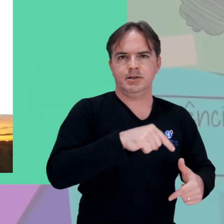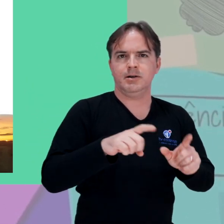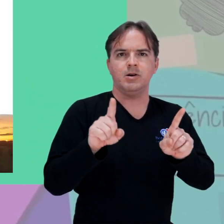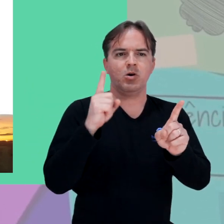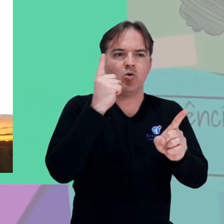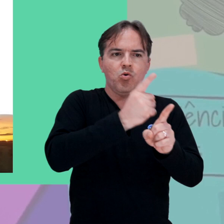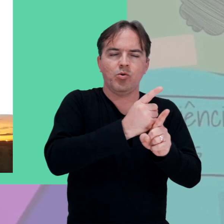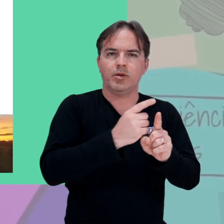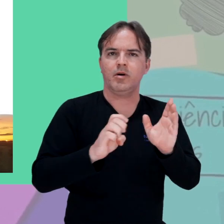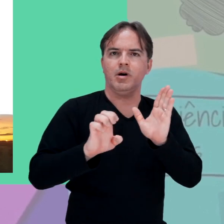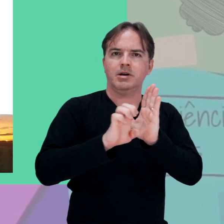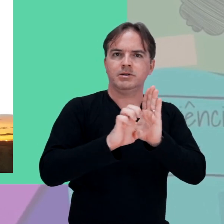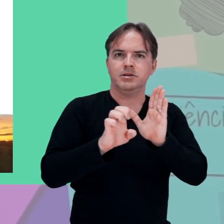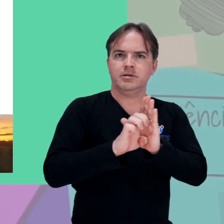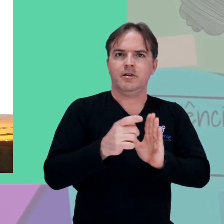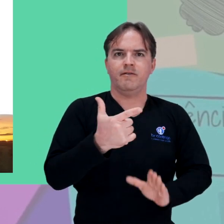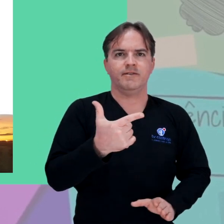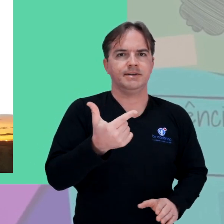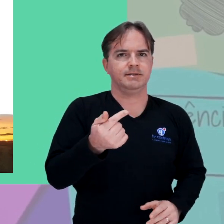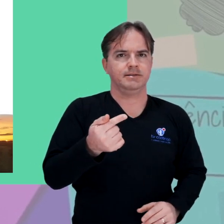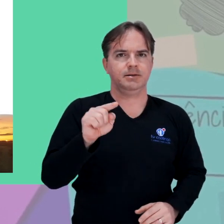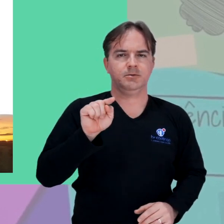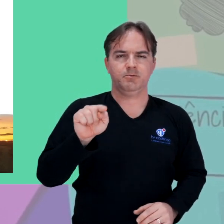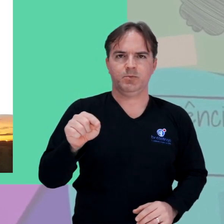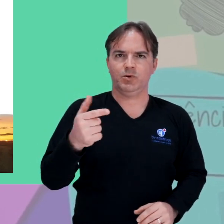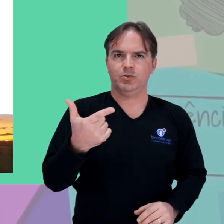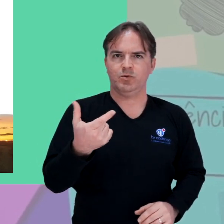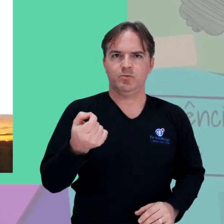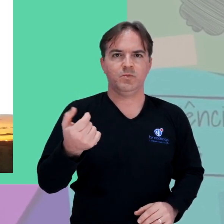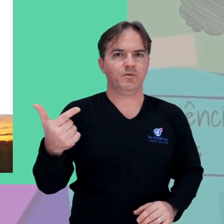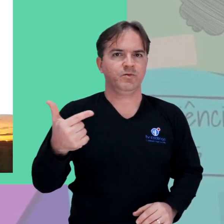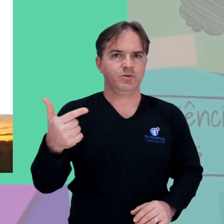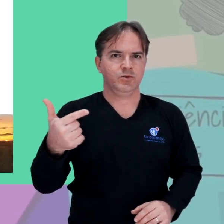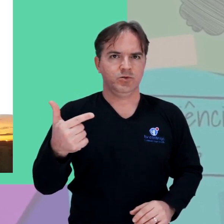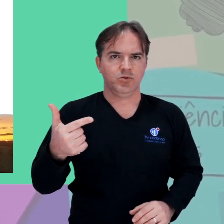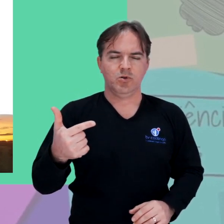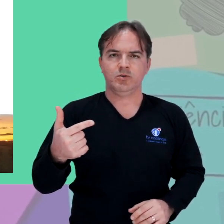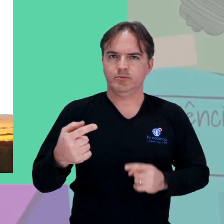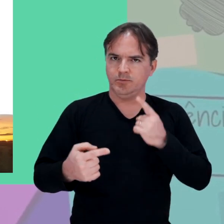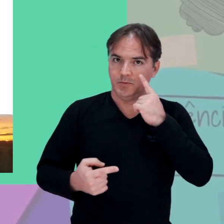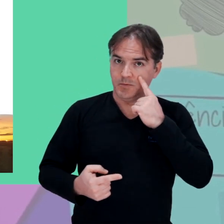27 2022 com acesso no